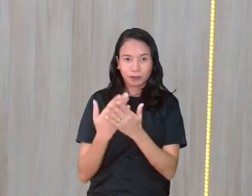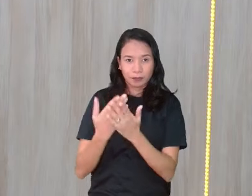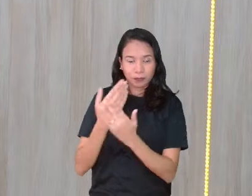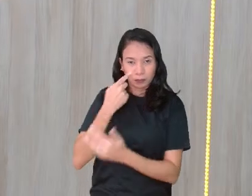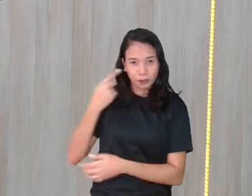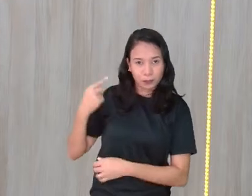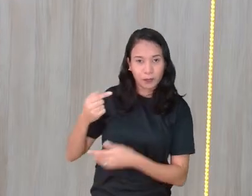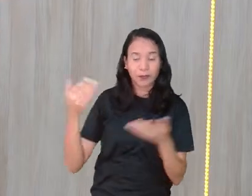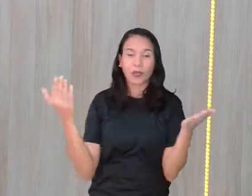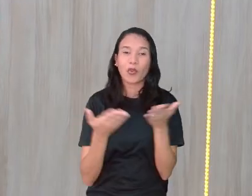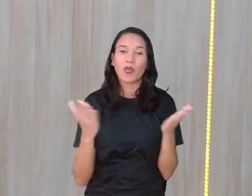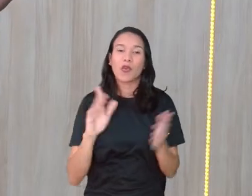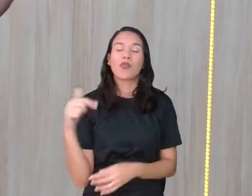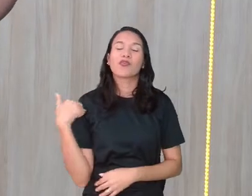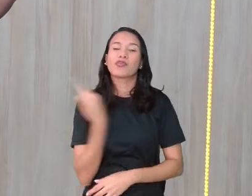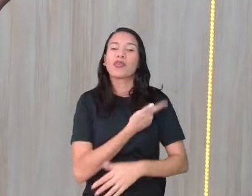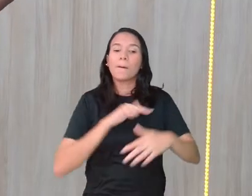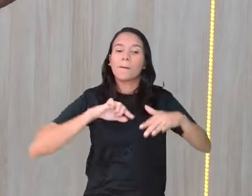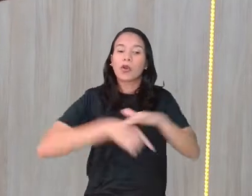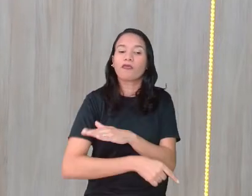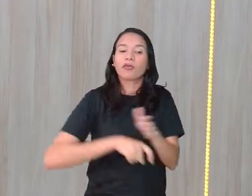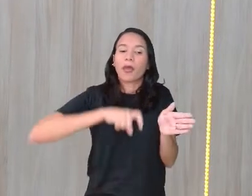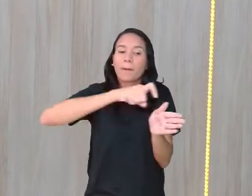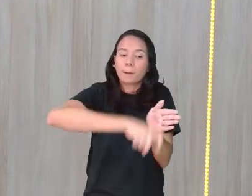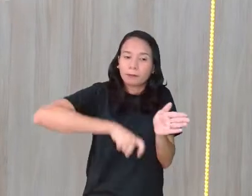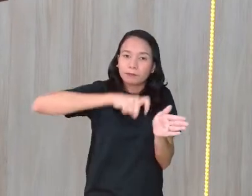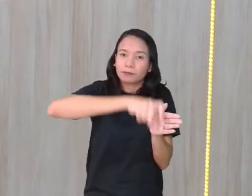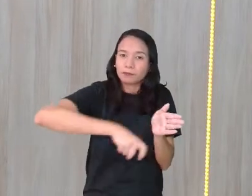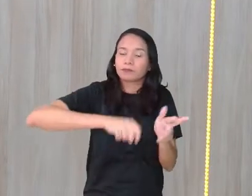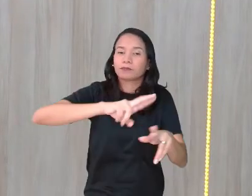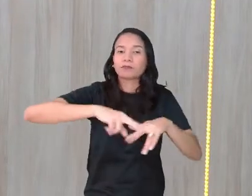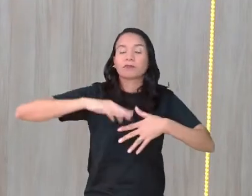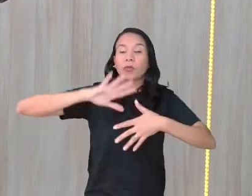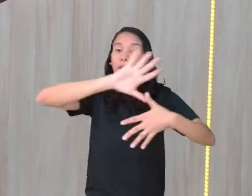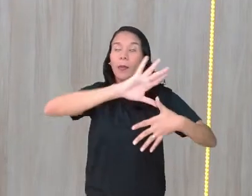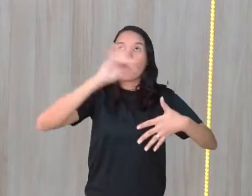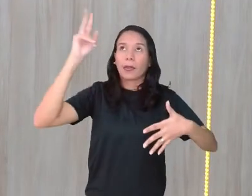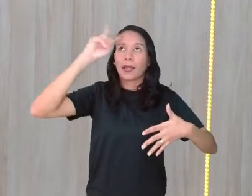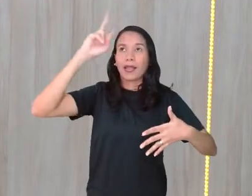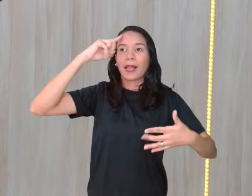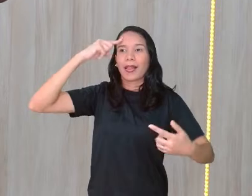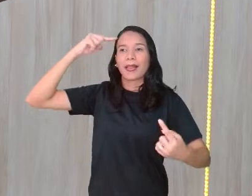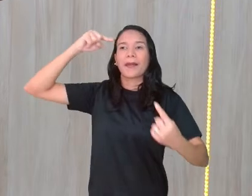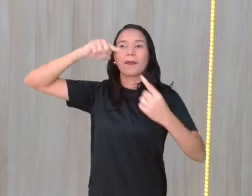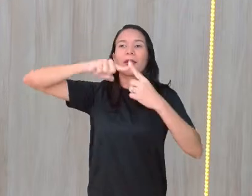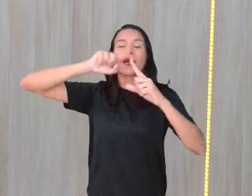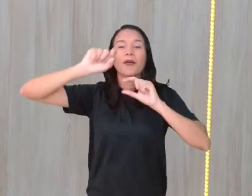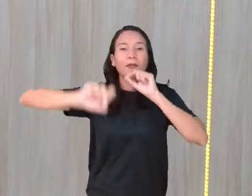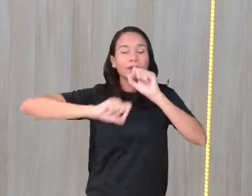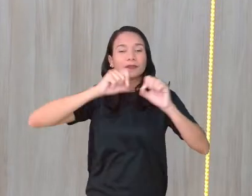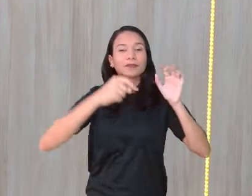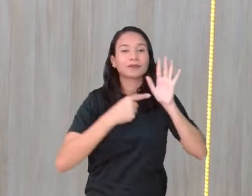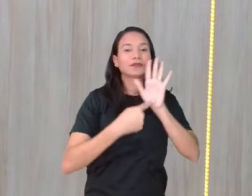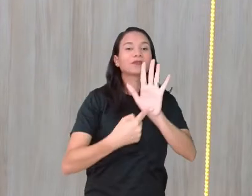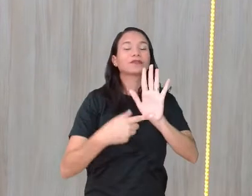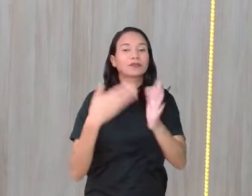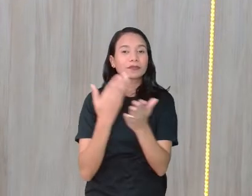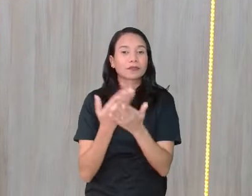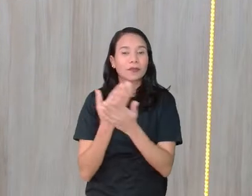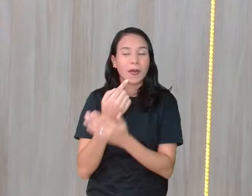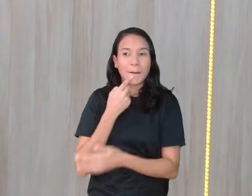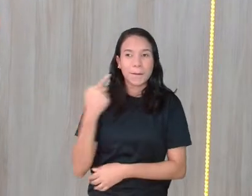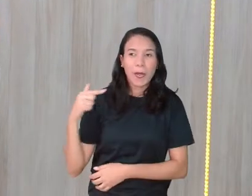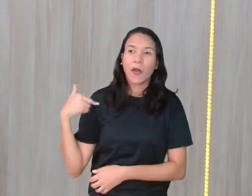Hoje nós vamos nos aprofundar na pecuária, tá? Então esse mapa aí foi para a gente se lembrar e ainda aqui, ó, trazer o que na aula